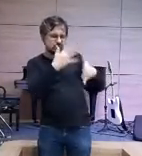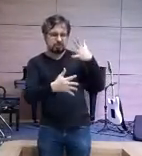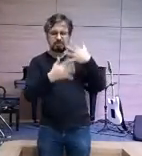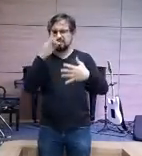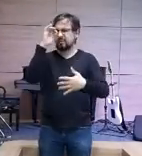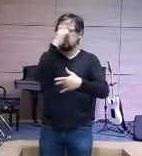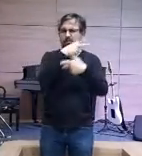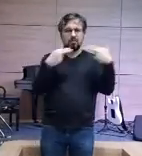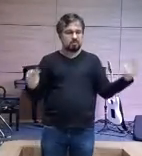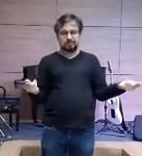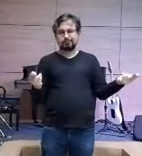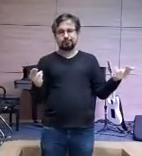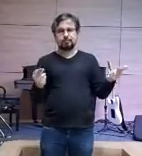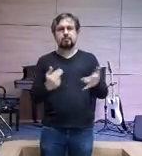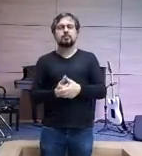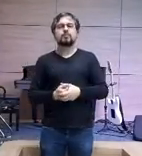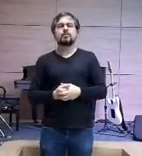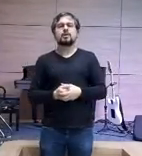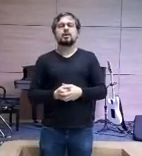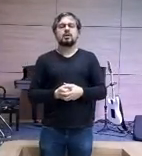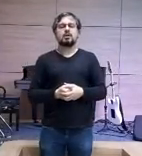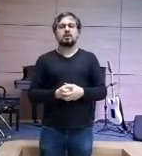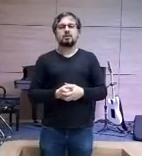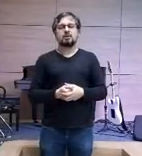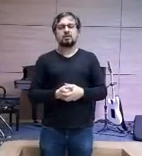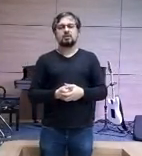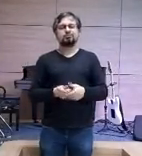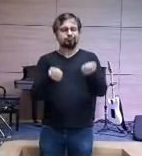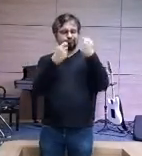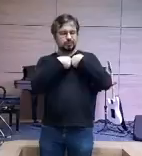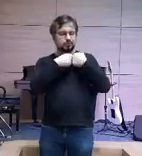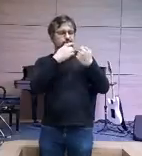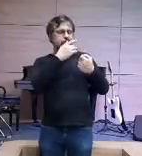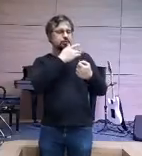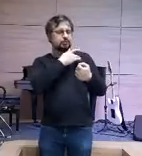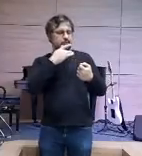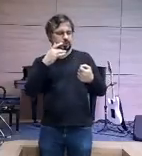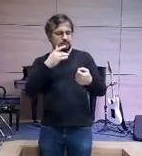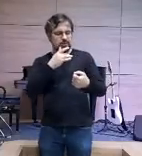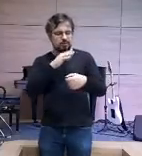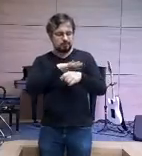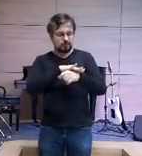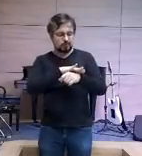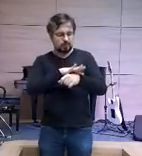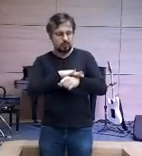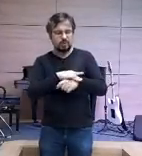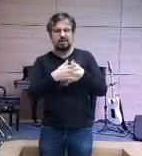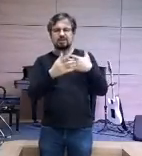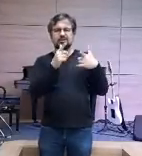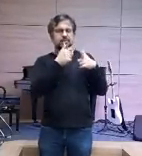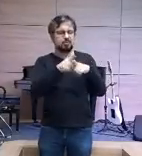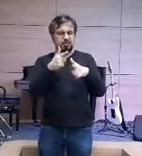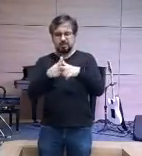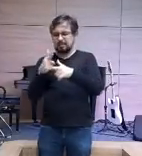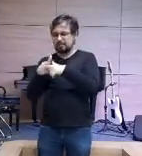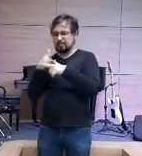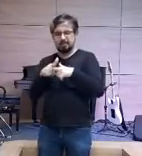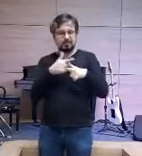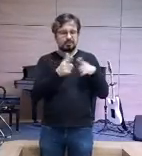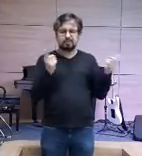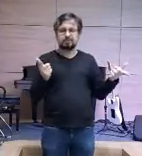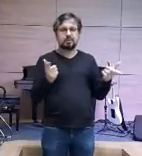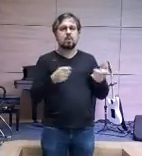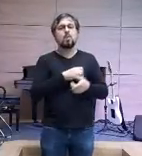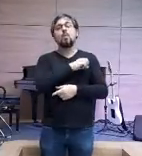aspectos os trazendo varias doenças até vários problemas ou vivemos